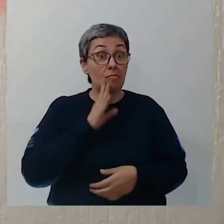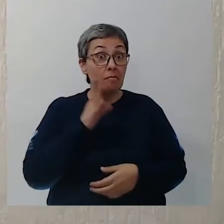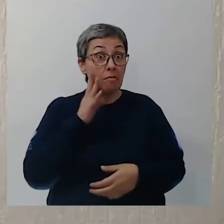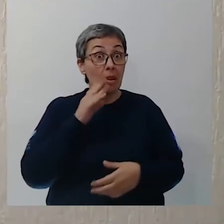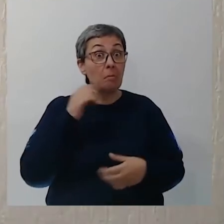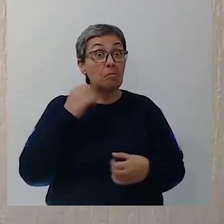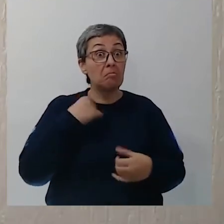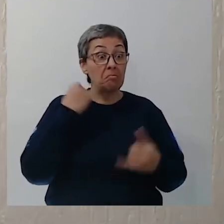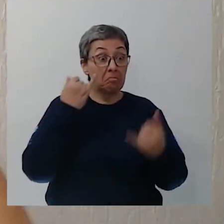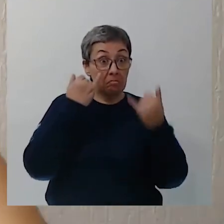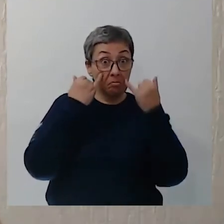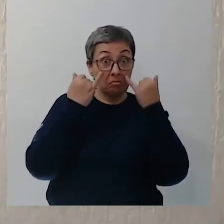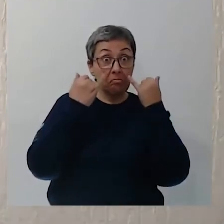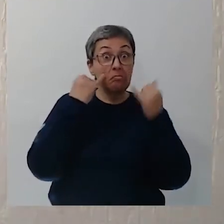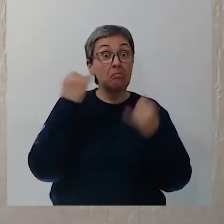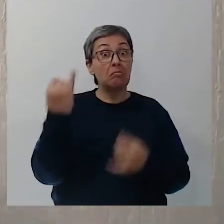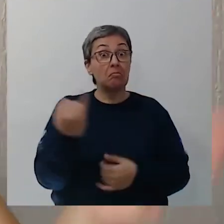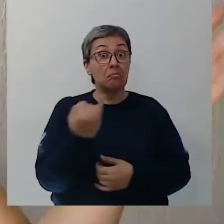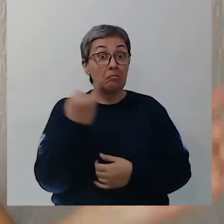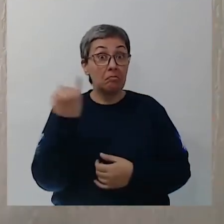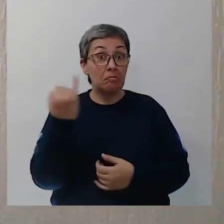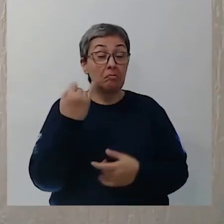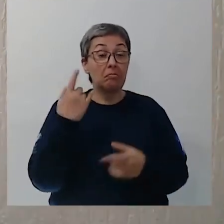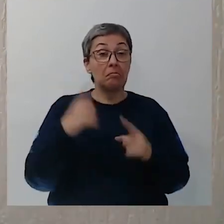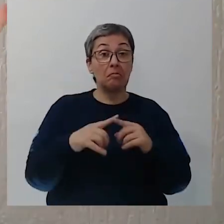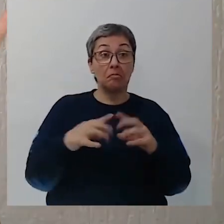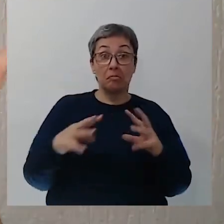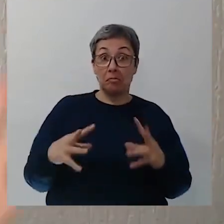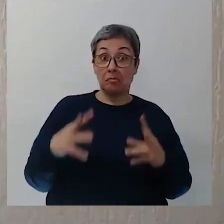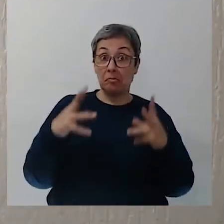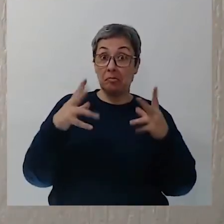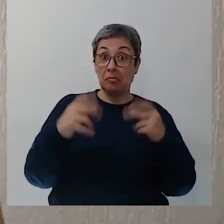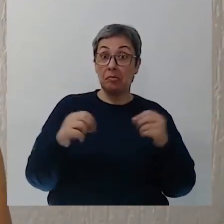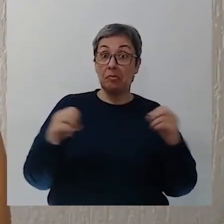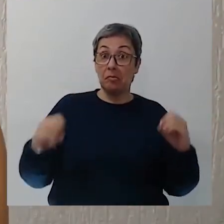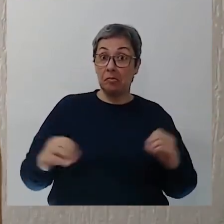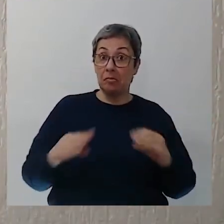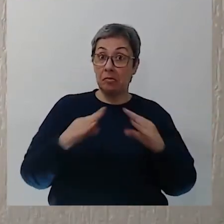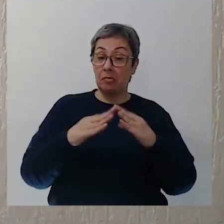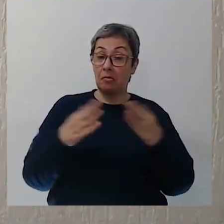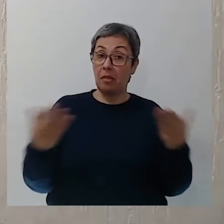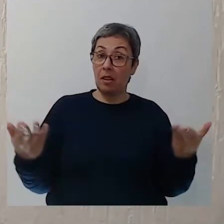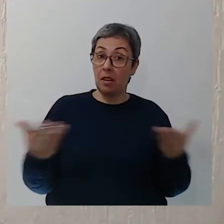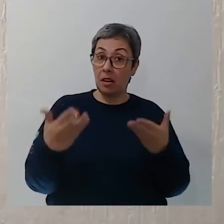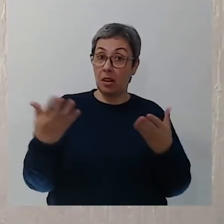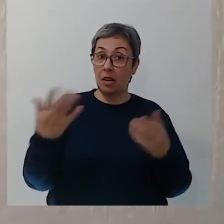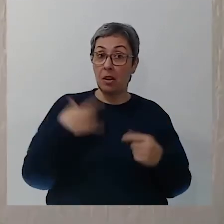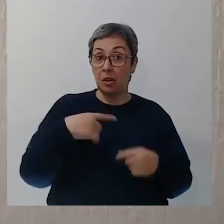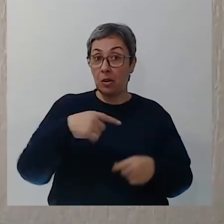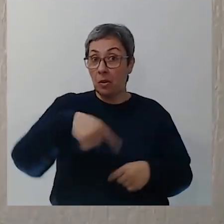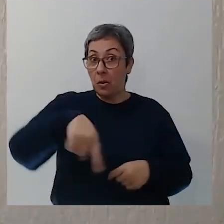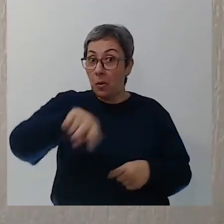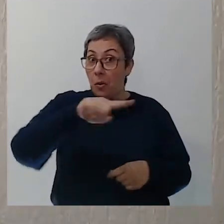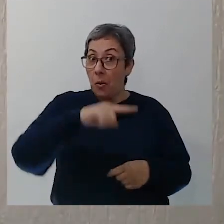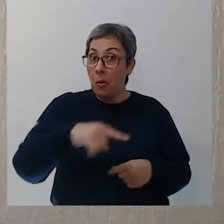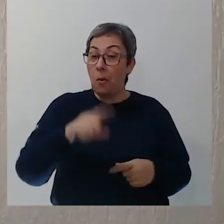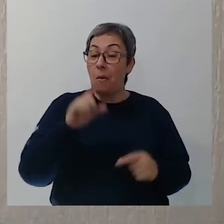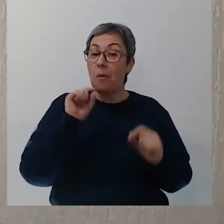Que legal, quanta informação importante, né? Desde o programa passado, aliás, todos os programas, né? Então agora chegou a